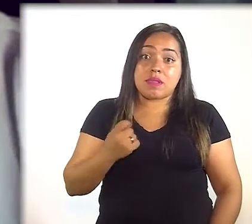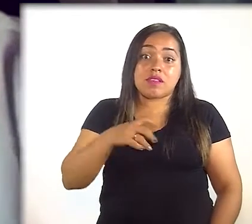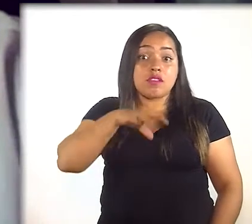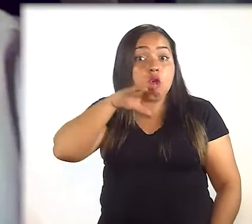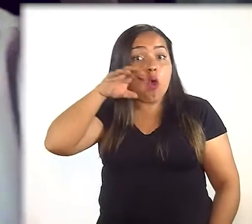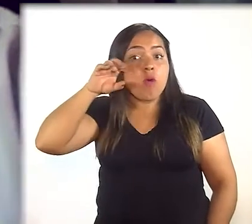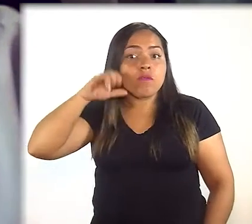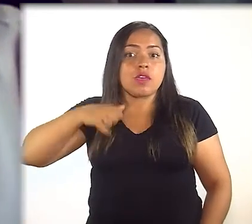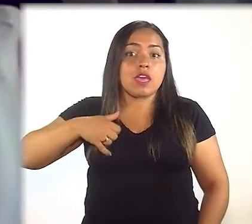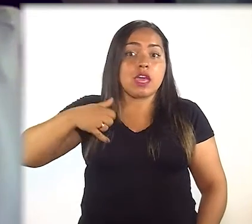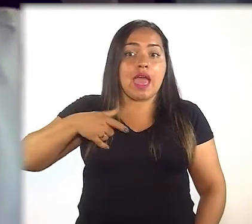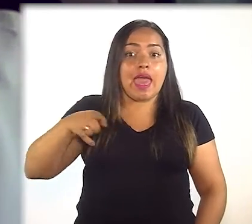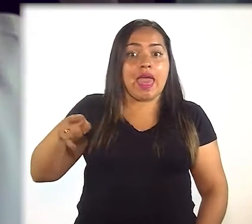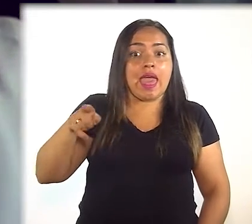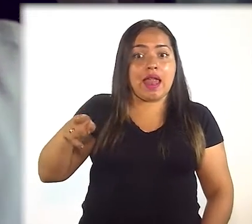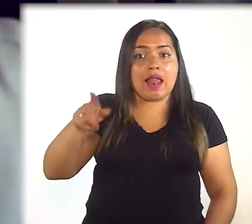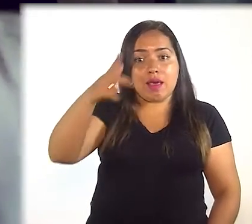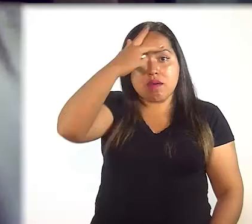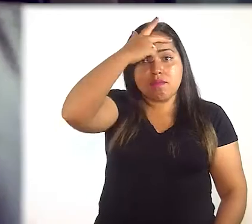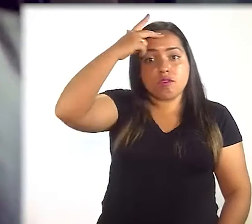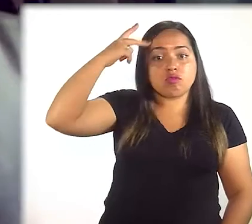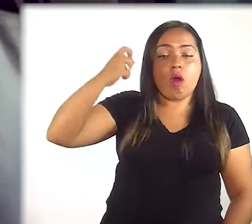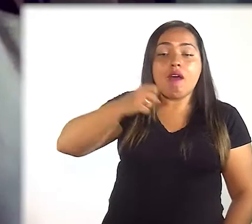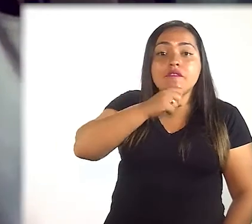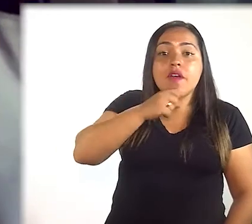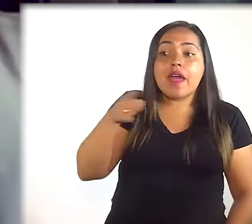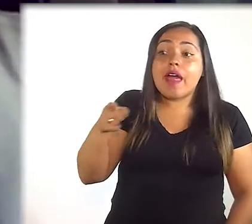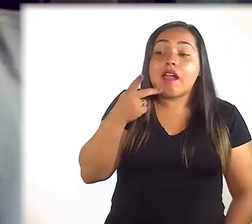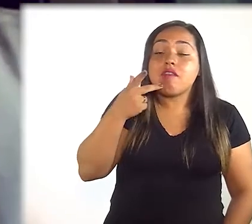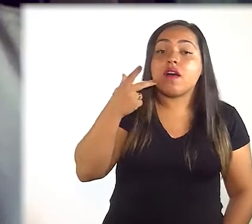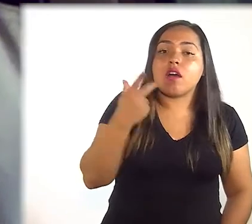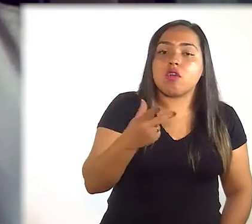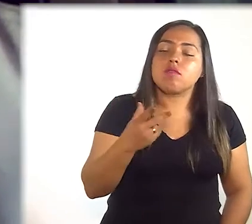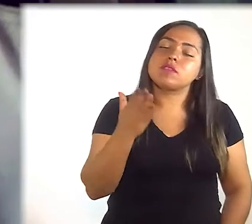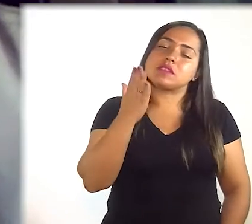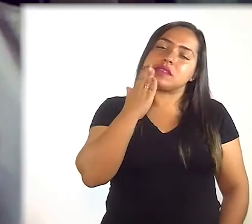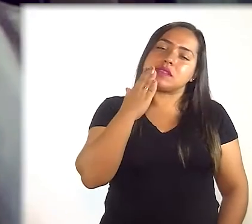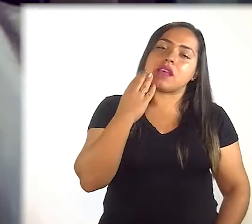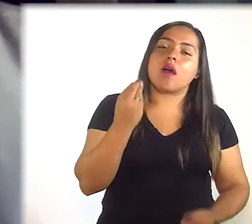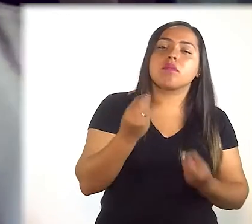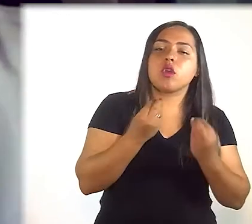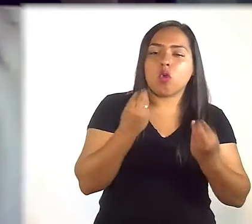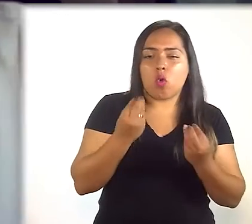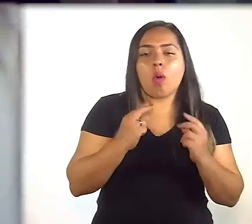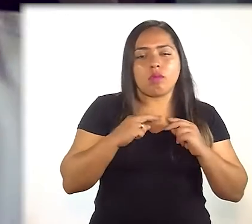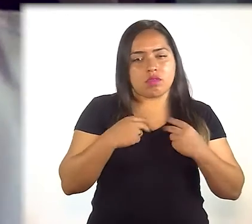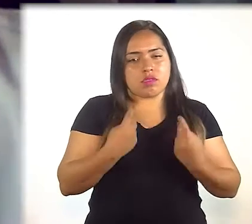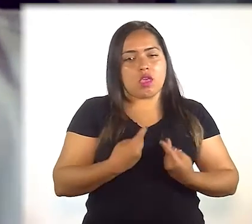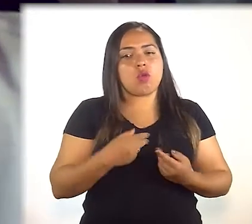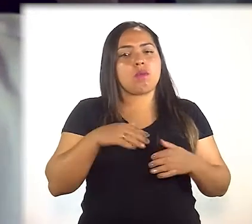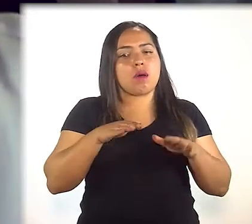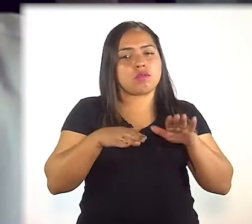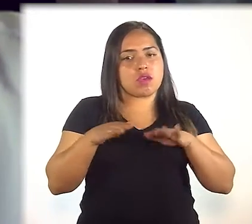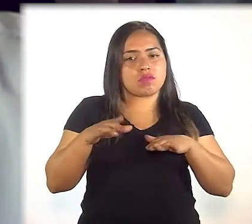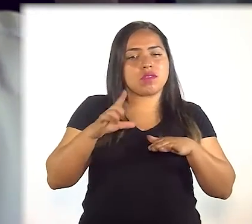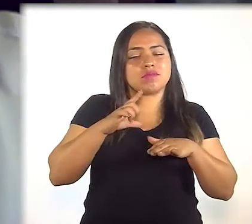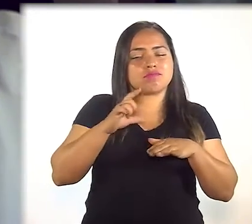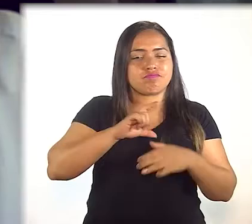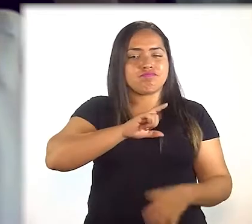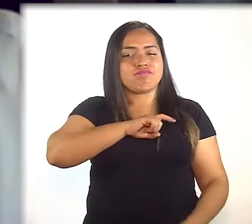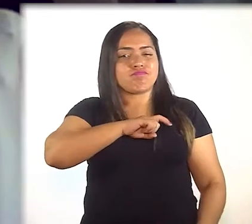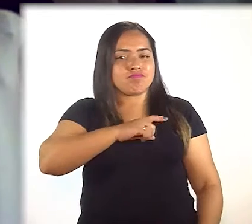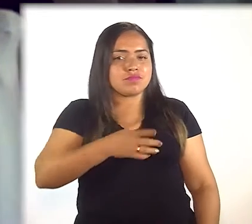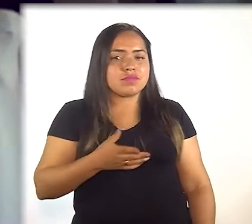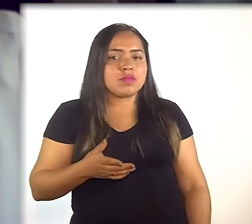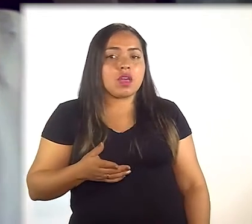precisamos ouvir a sua mãe. É muito arriscado a gente ouvir um terceiro, porque